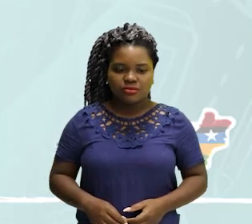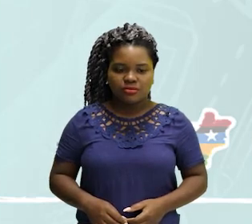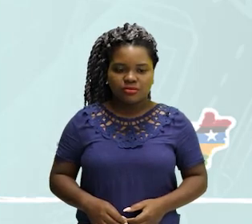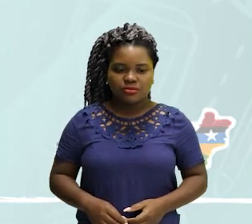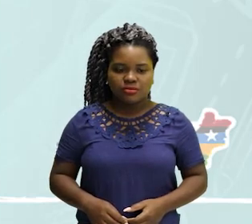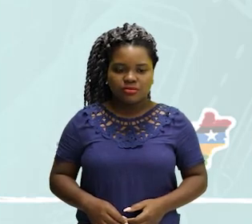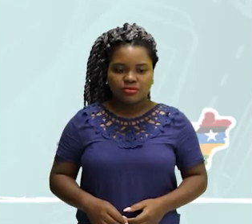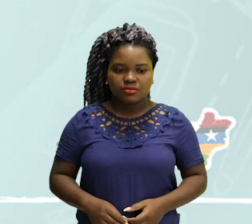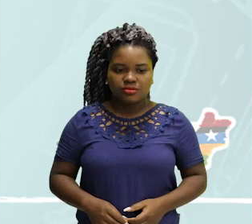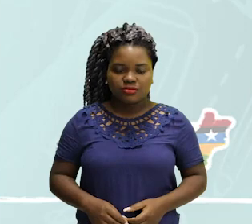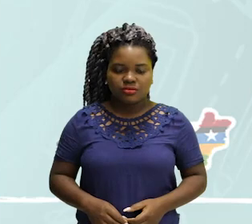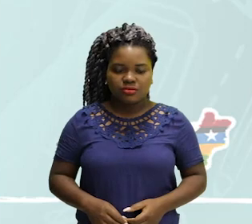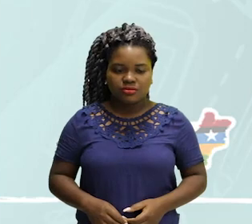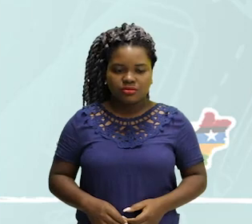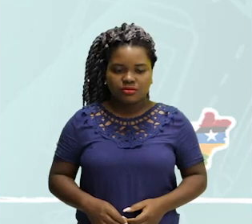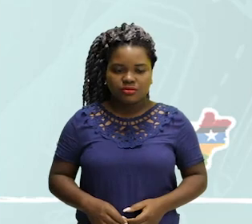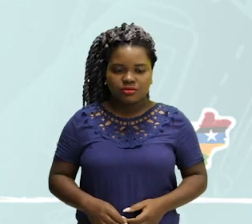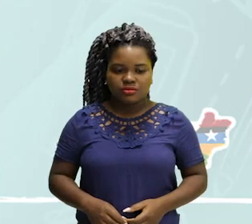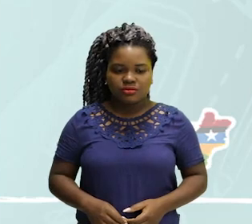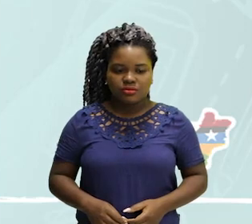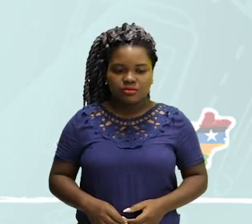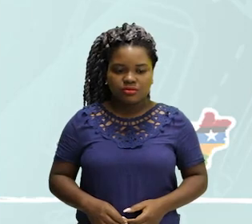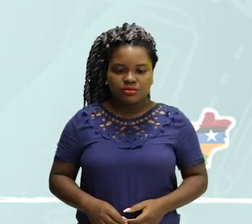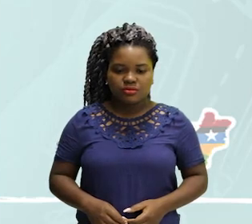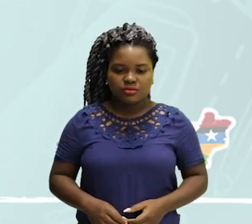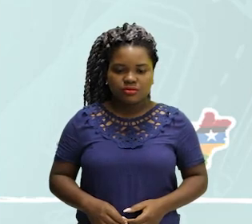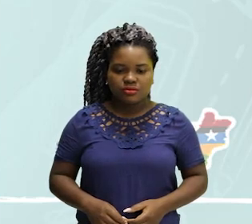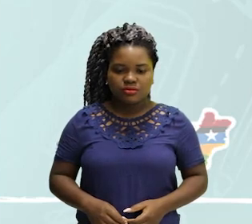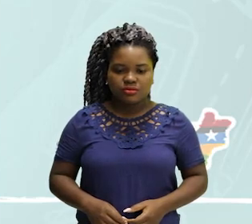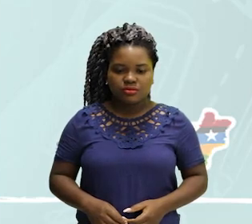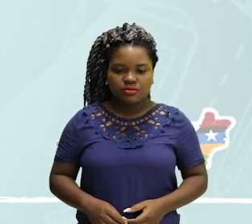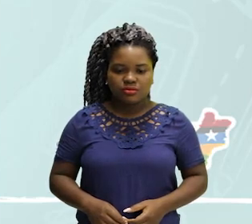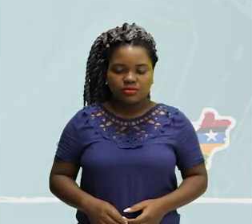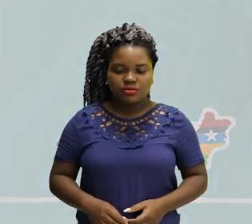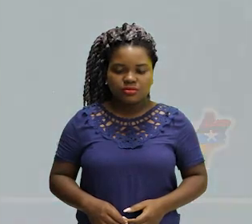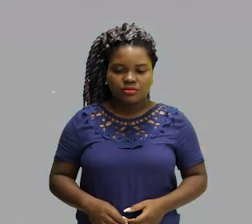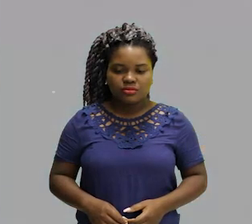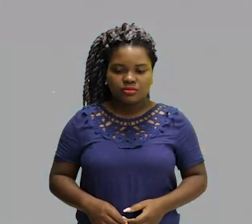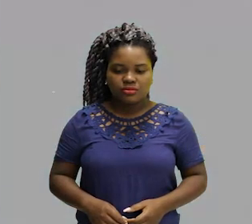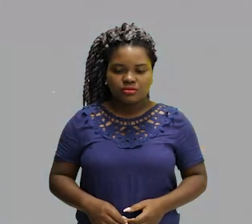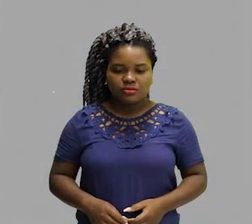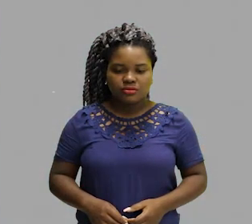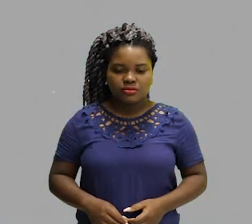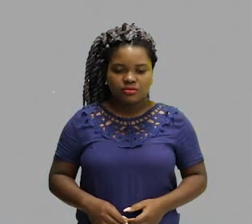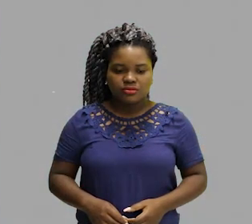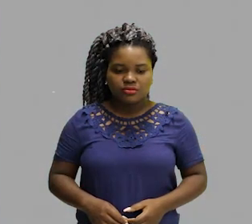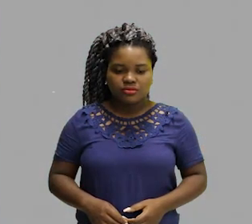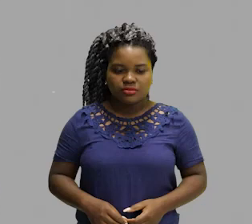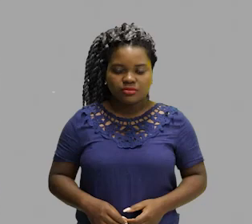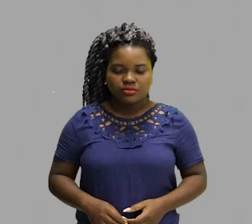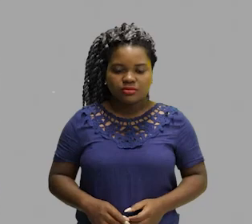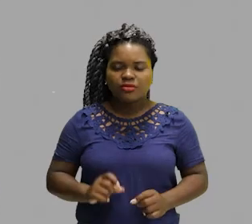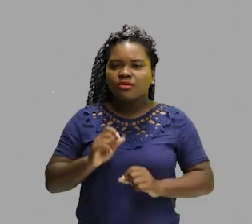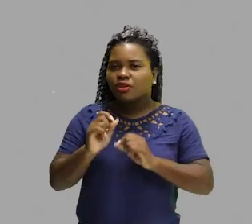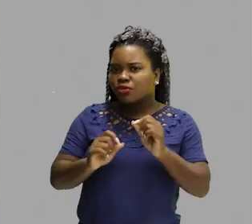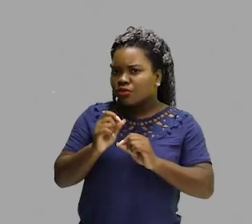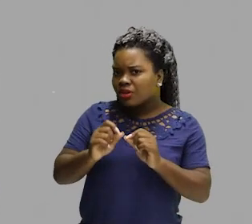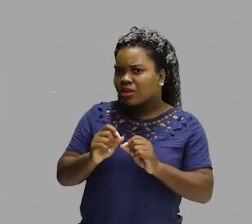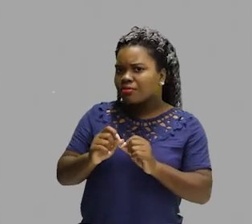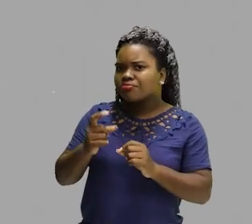da estrofe do poema como um todo. Metrificação ou versificação. E o que é a versificação? É o